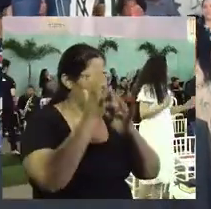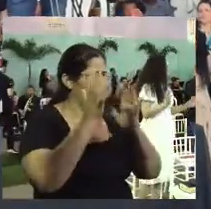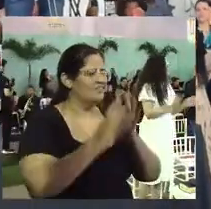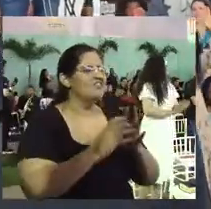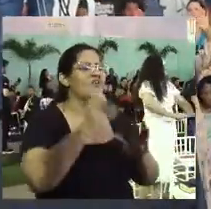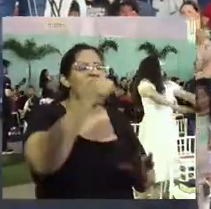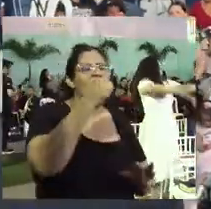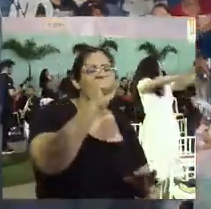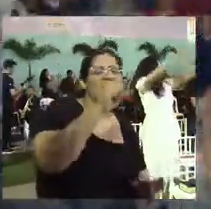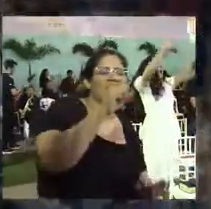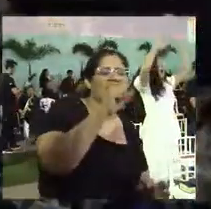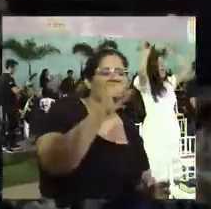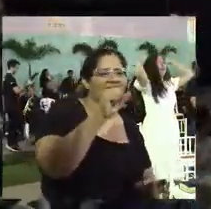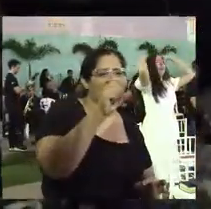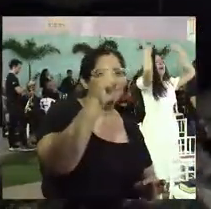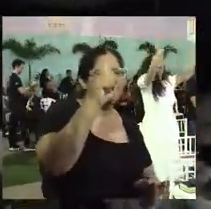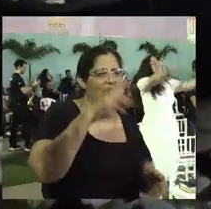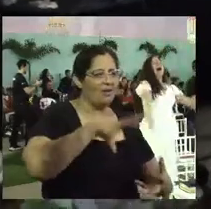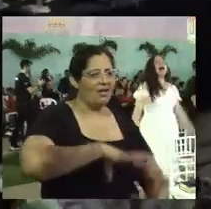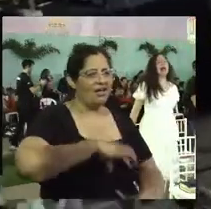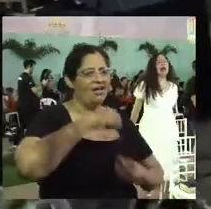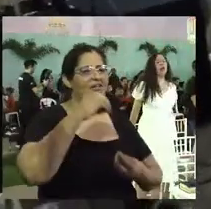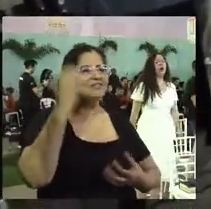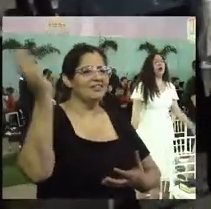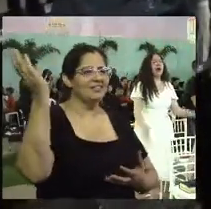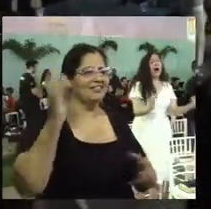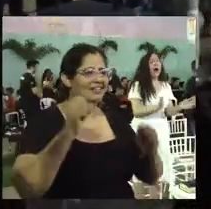quem pode dar glória a Deus